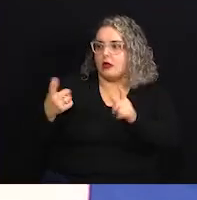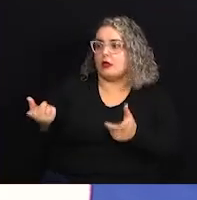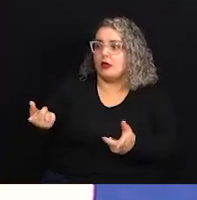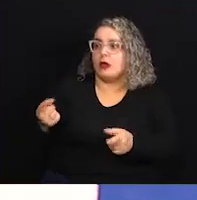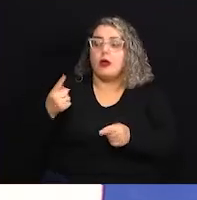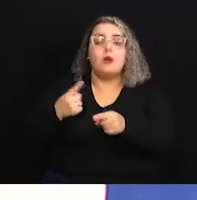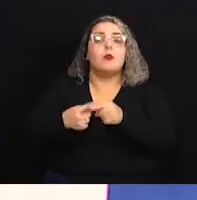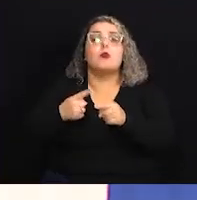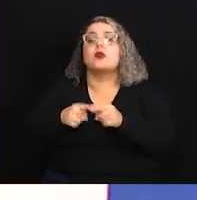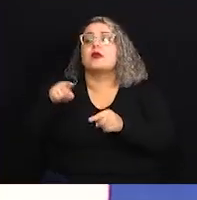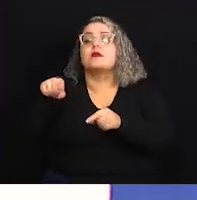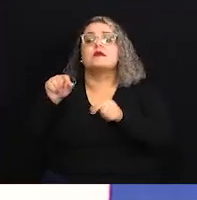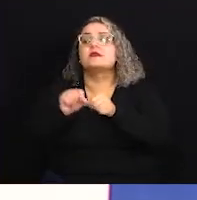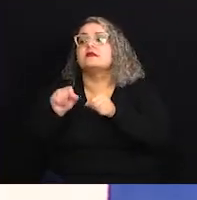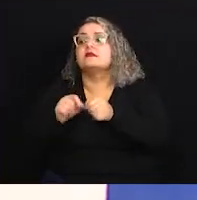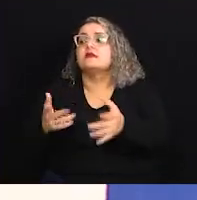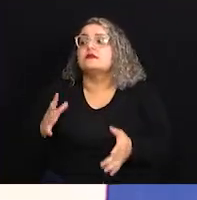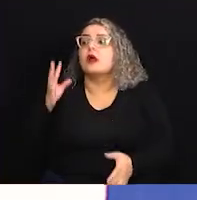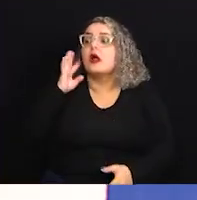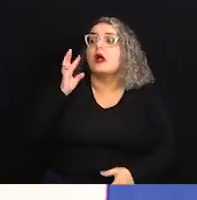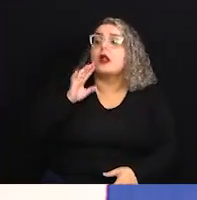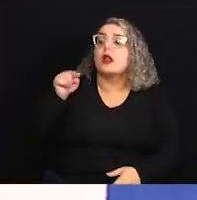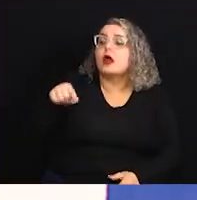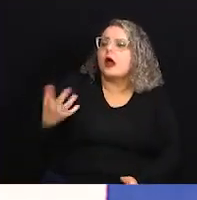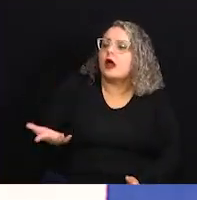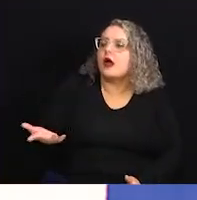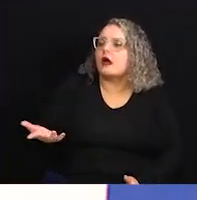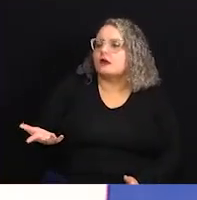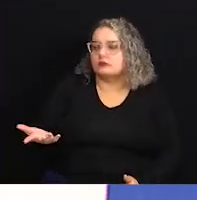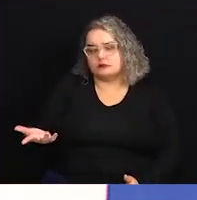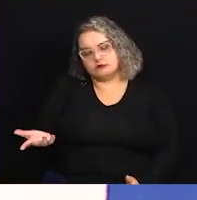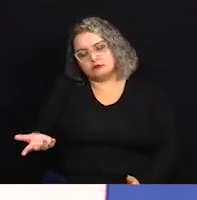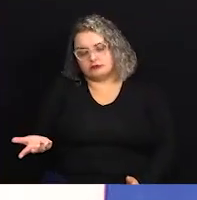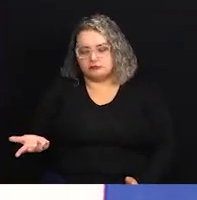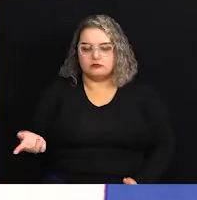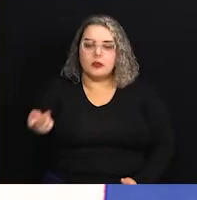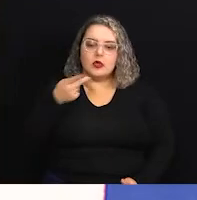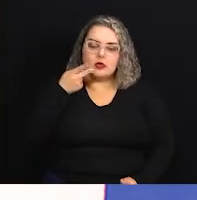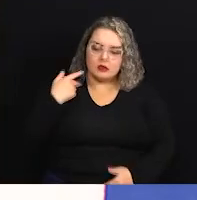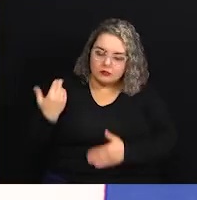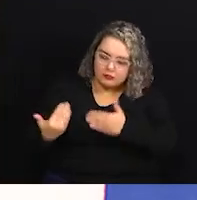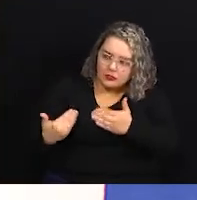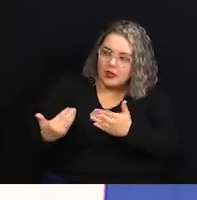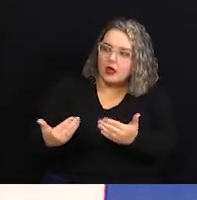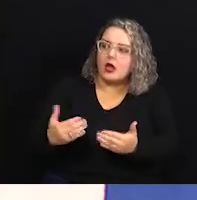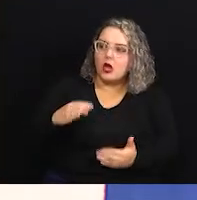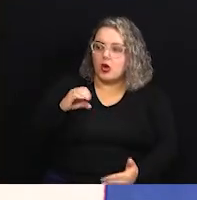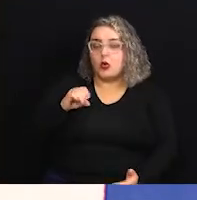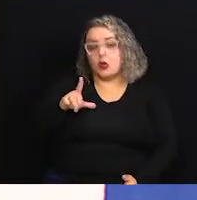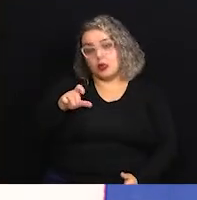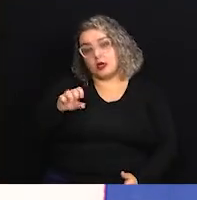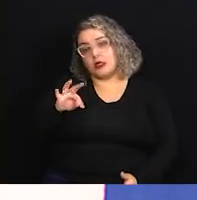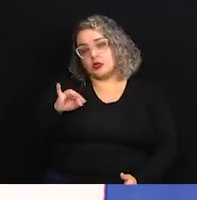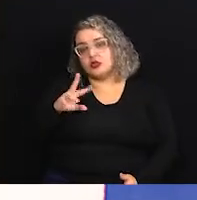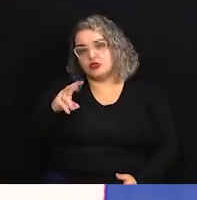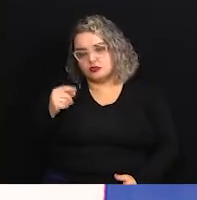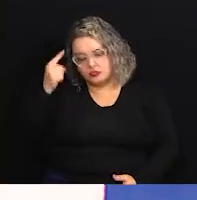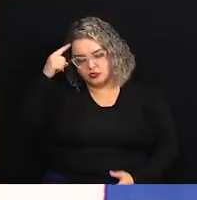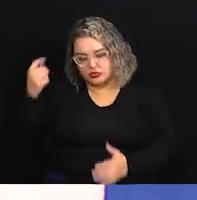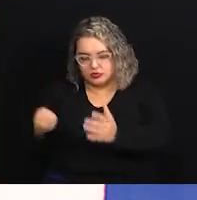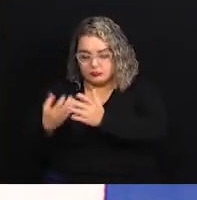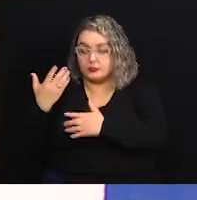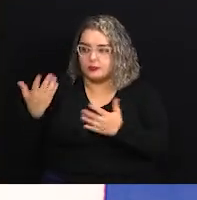fala: olha, por que você não faz assim? Ó, ficou tão bacana isso. Então eu diria que é um processo coletivo de criação. Sim.